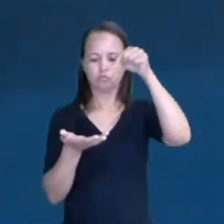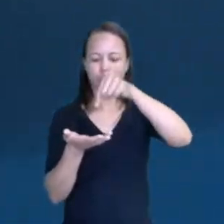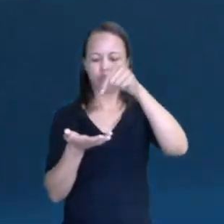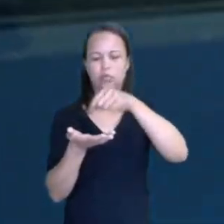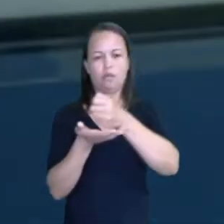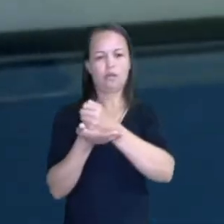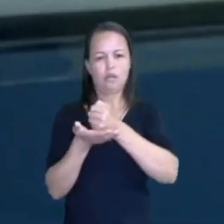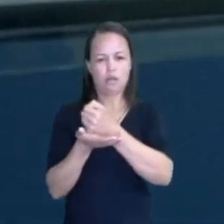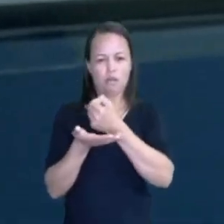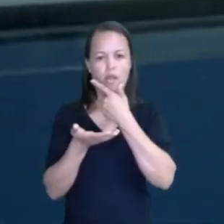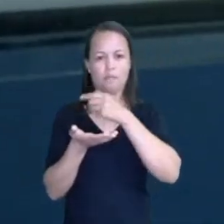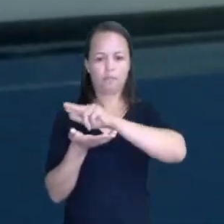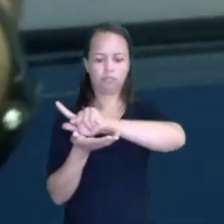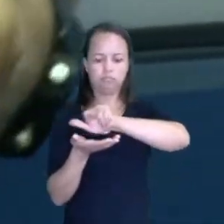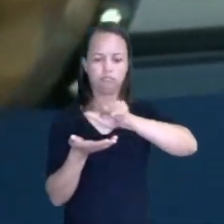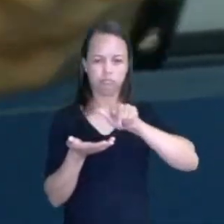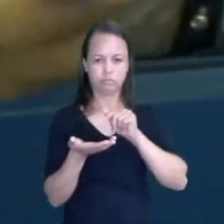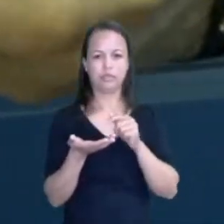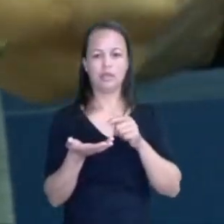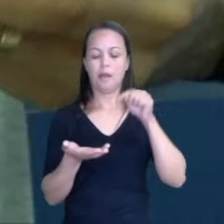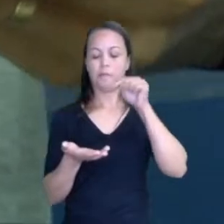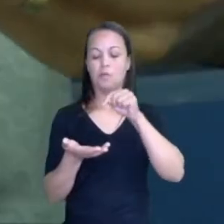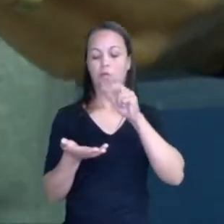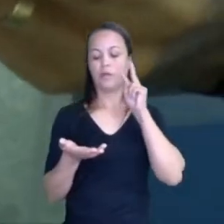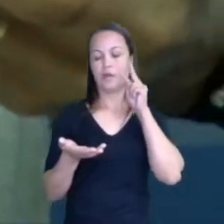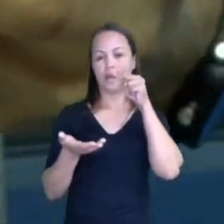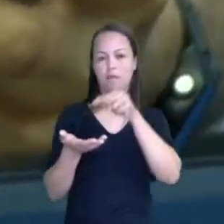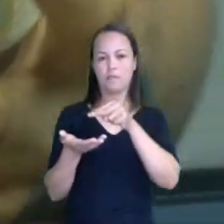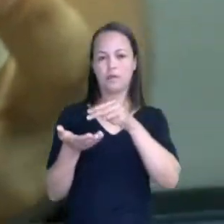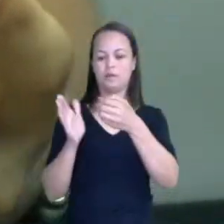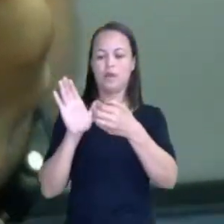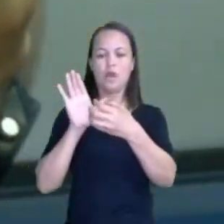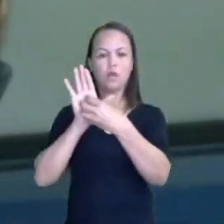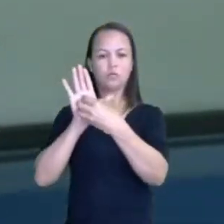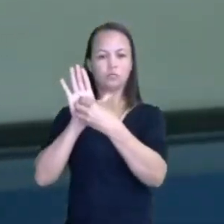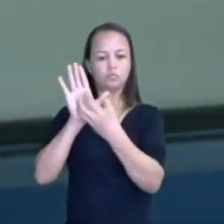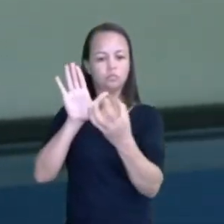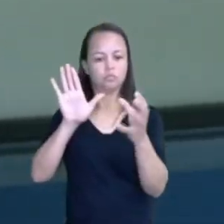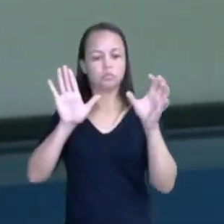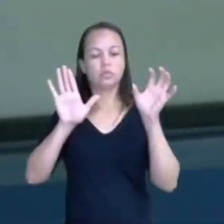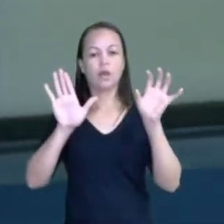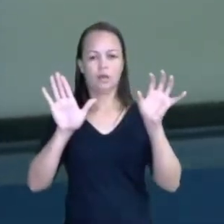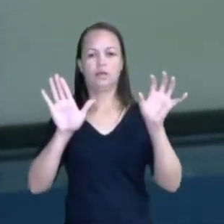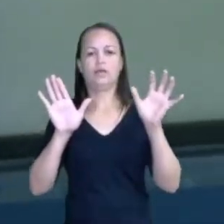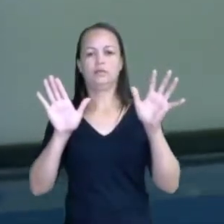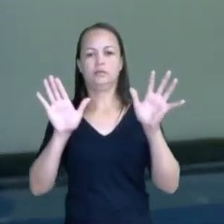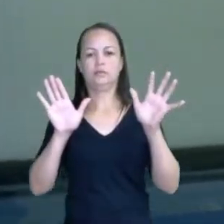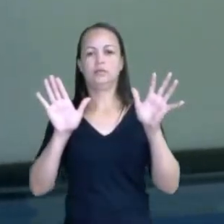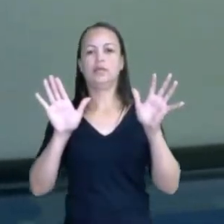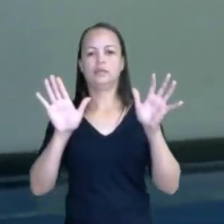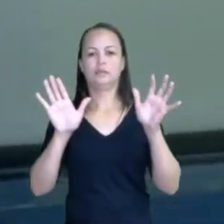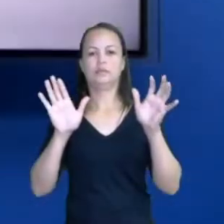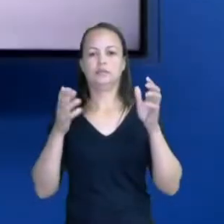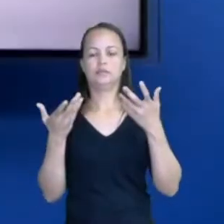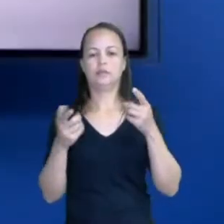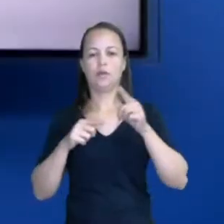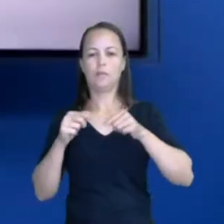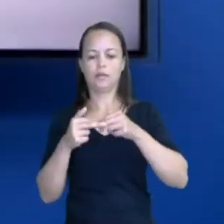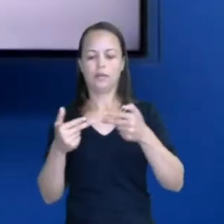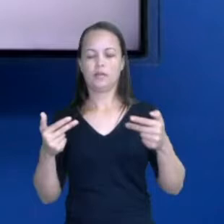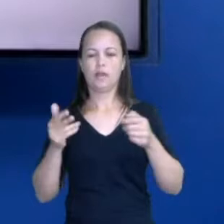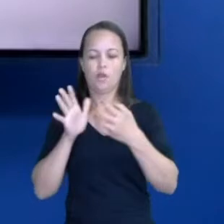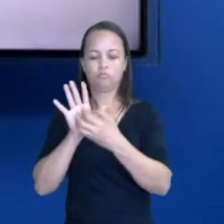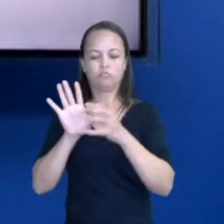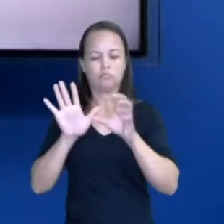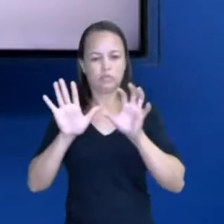nessa maletinha, porque essa maletinha aqui é uma maletinha o quê? Constituída a partir de um material transparente, não é isso?